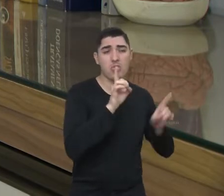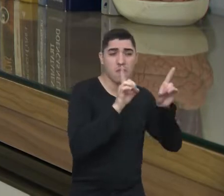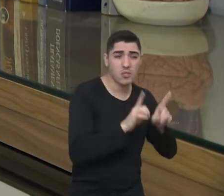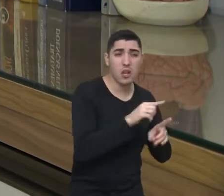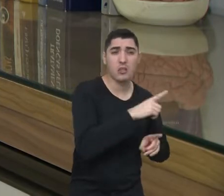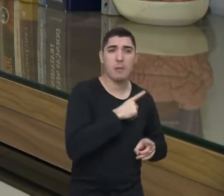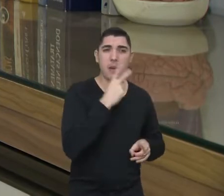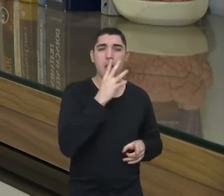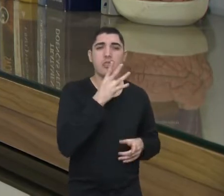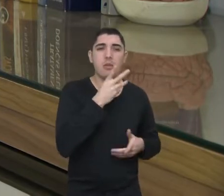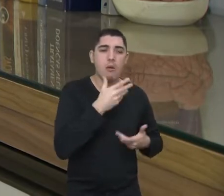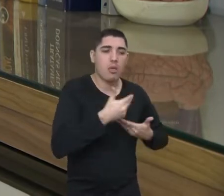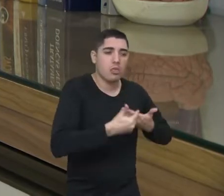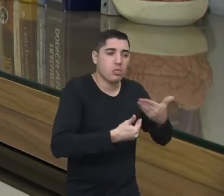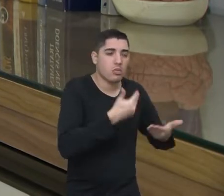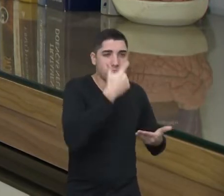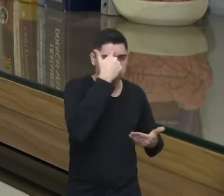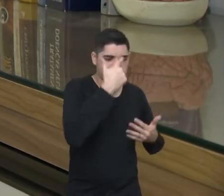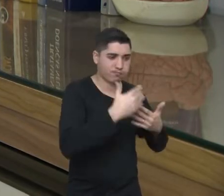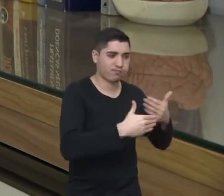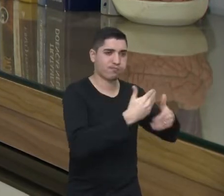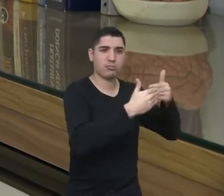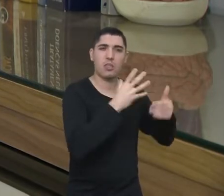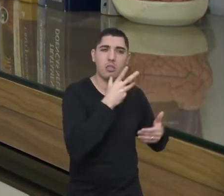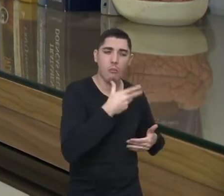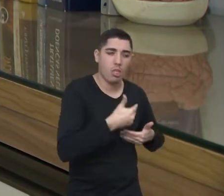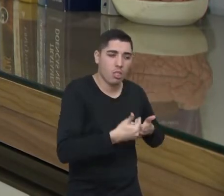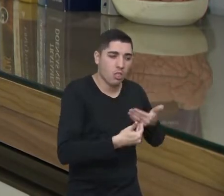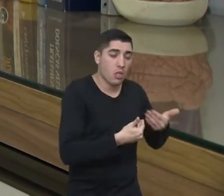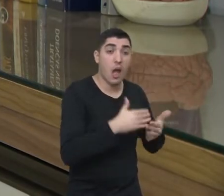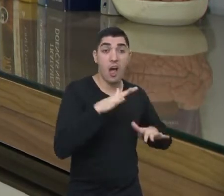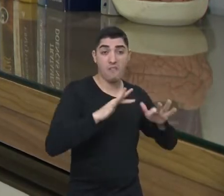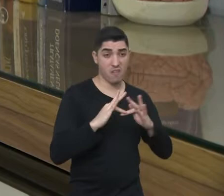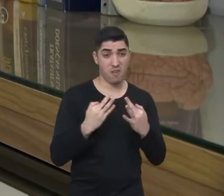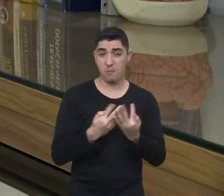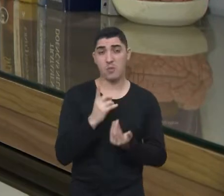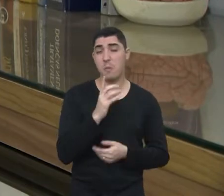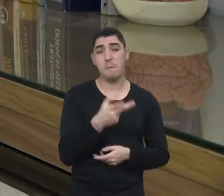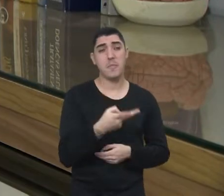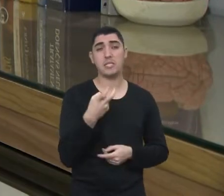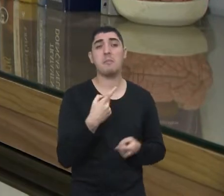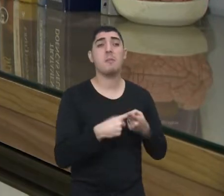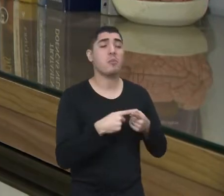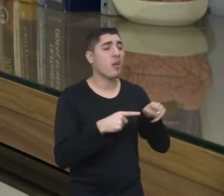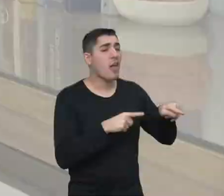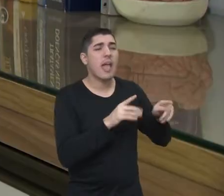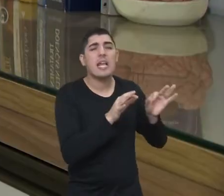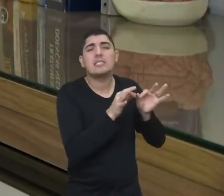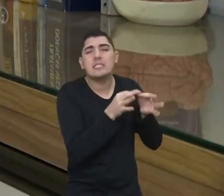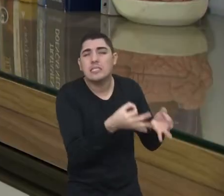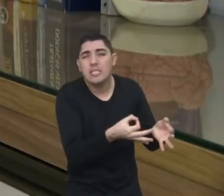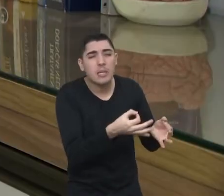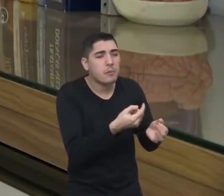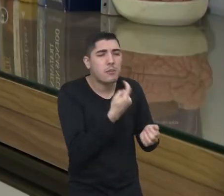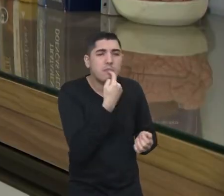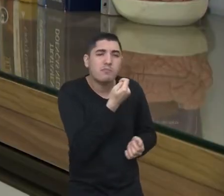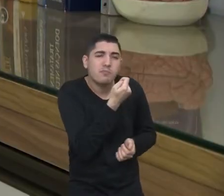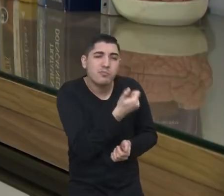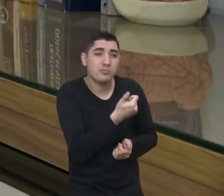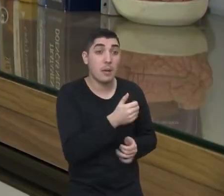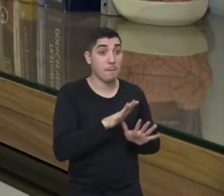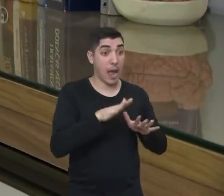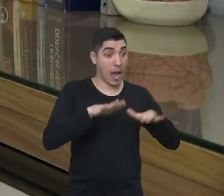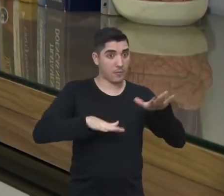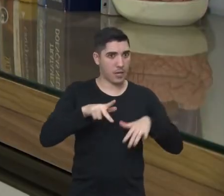do desenvolvimento. Às vezes os familiares não percebem porque são pequenos atrasos, muitas vezes os